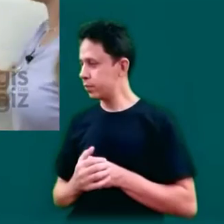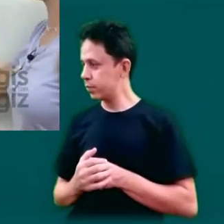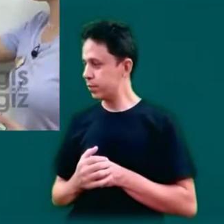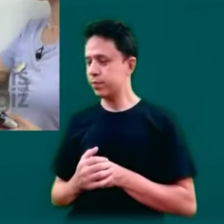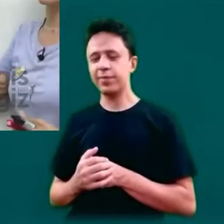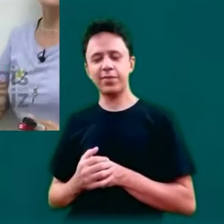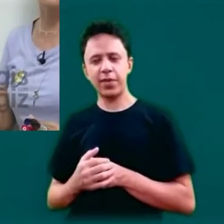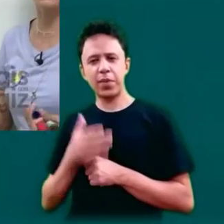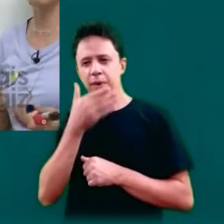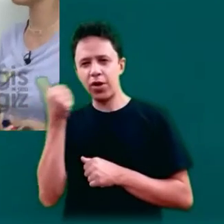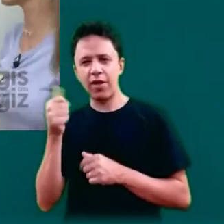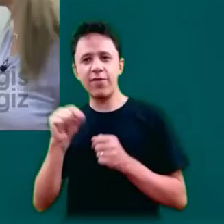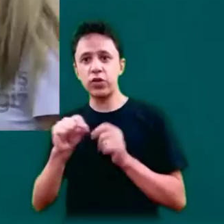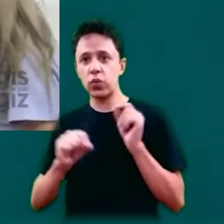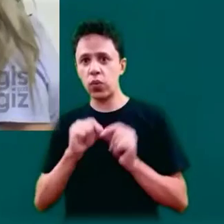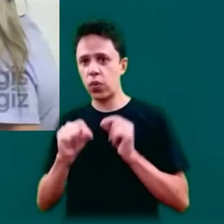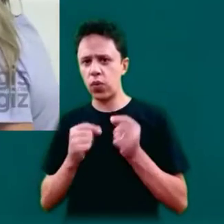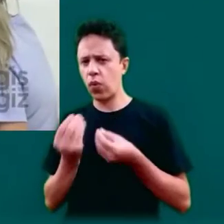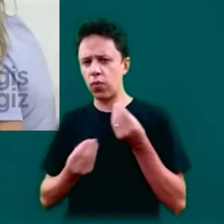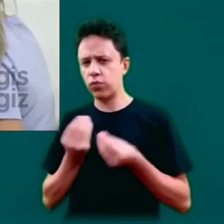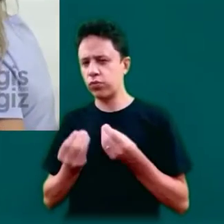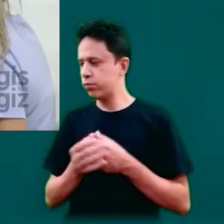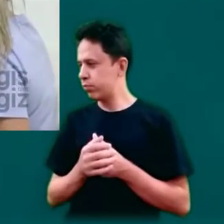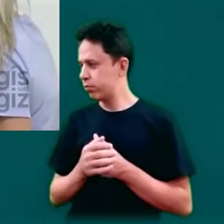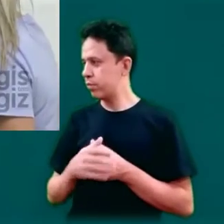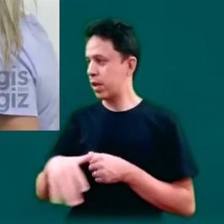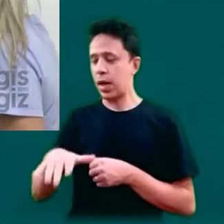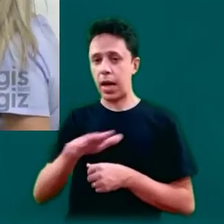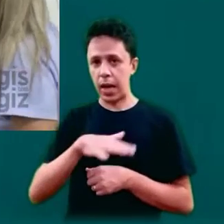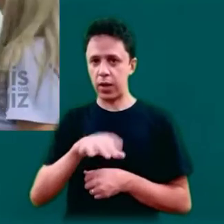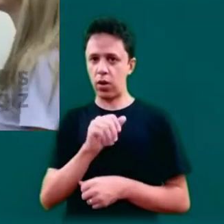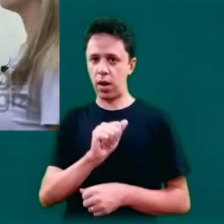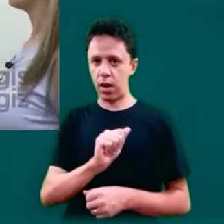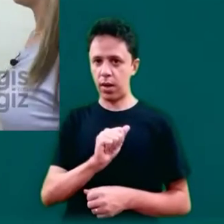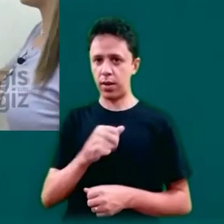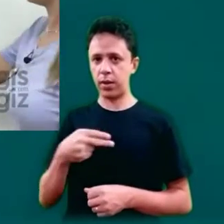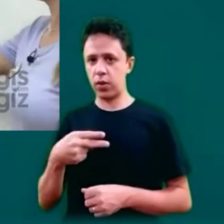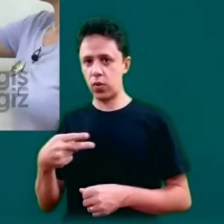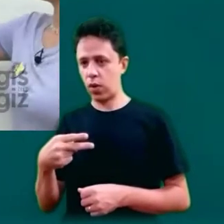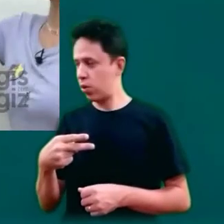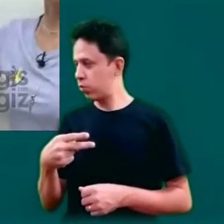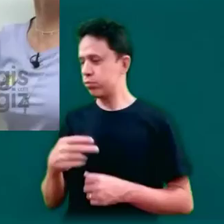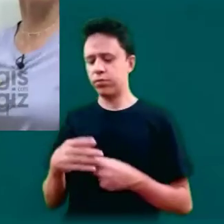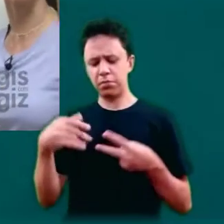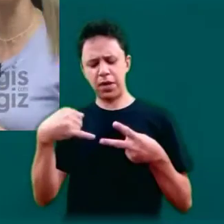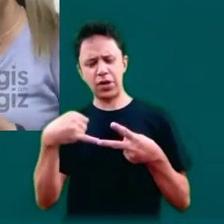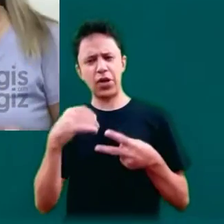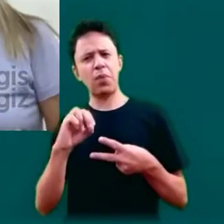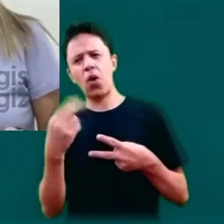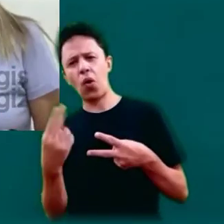para melhorar isso daqui, o que eu vou fazer? Eu vou deixar que a área do meu... agora eu